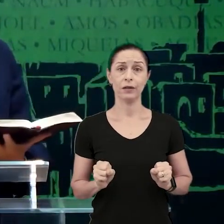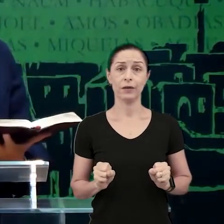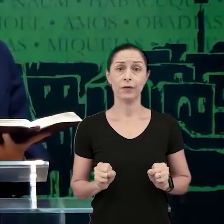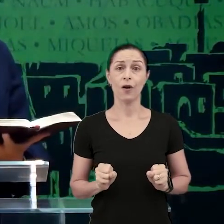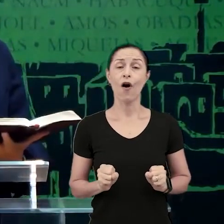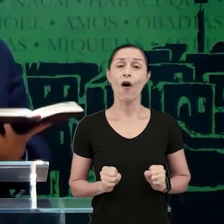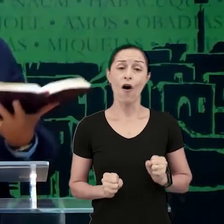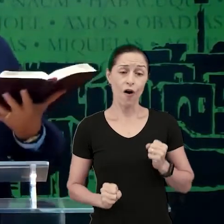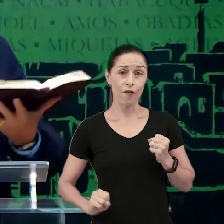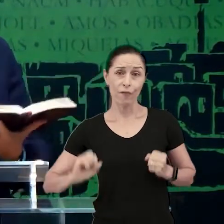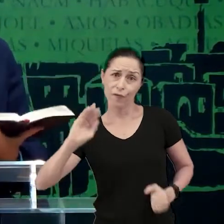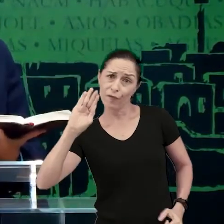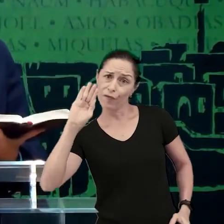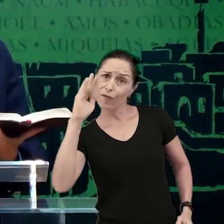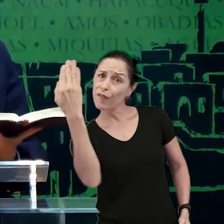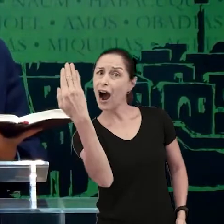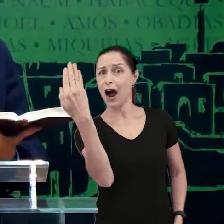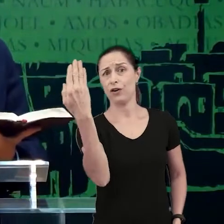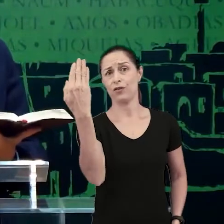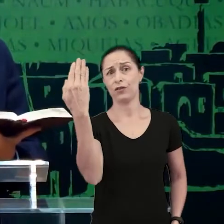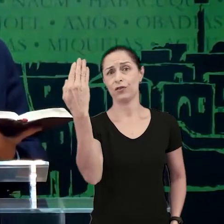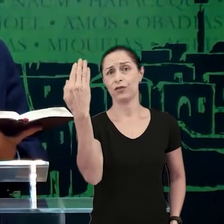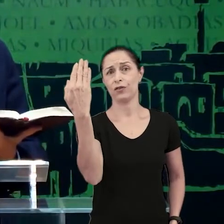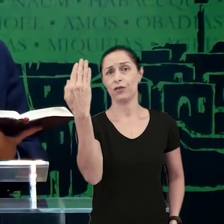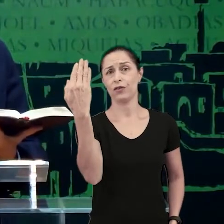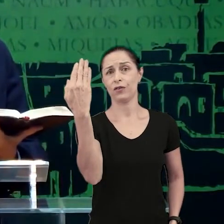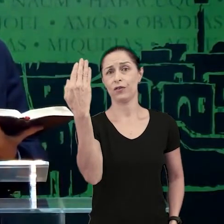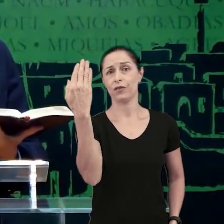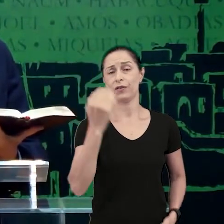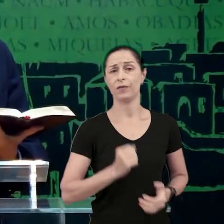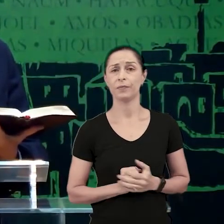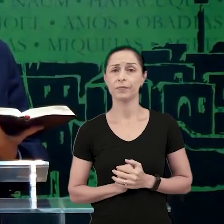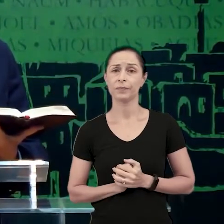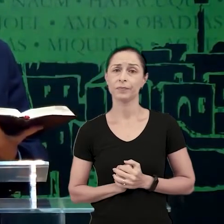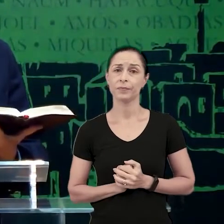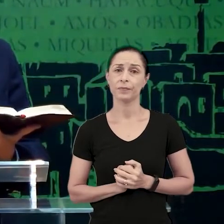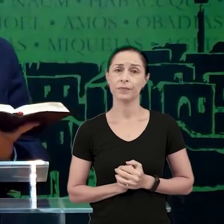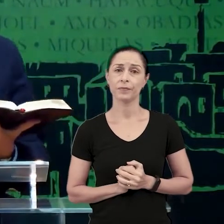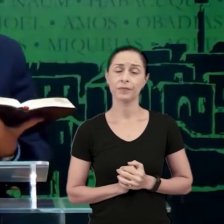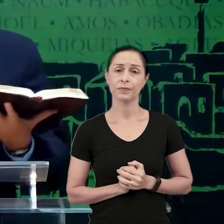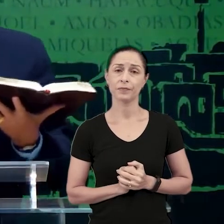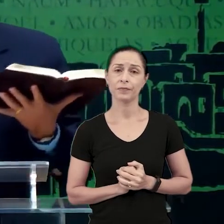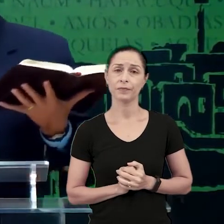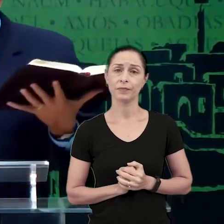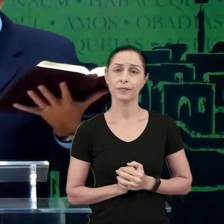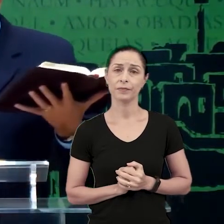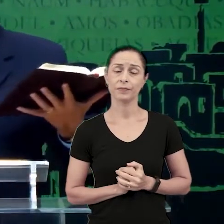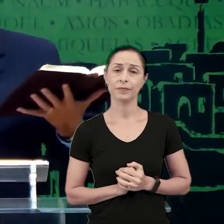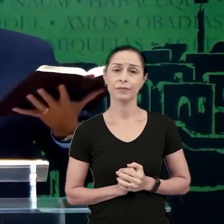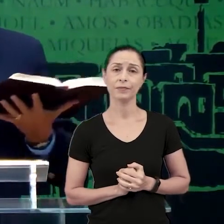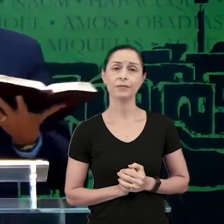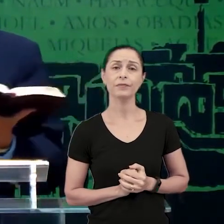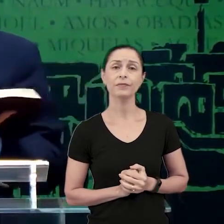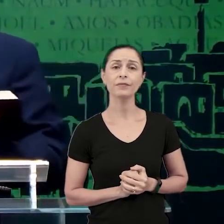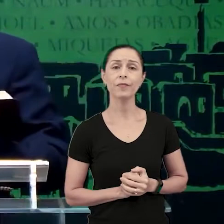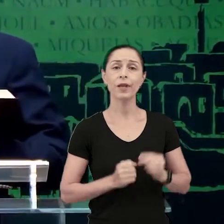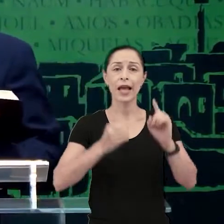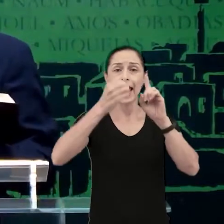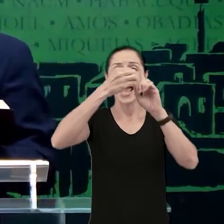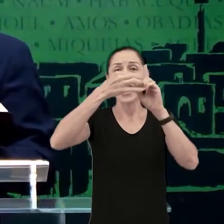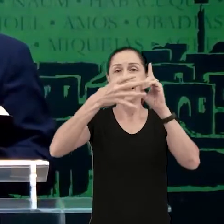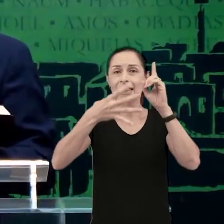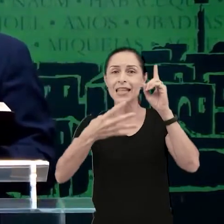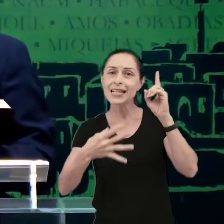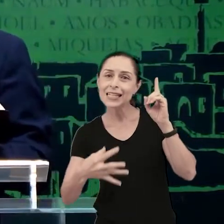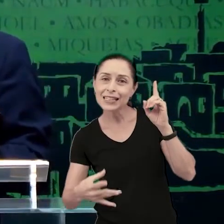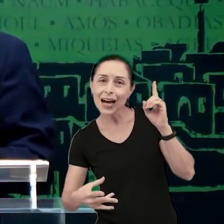é, aquele que abraça você vai te apunhalar. Então esse é o diagnóstico que